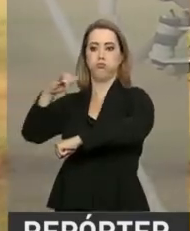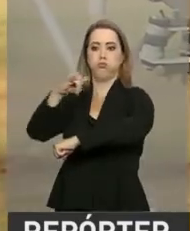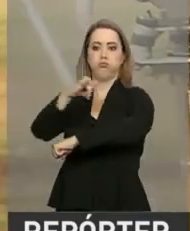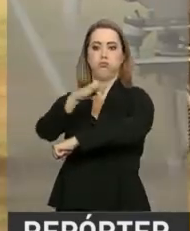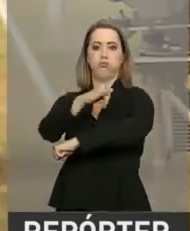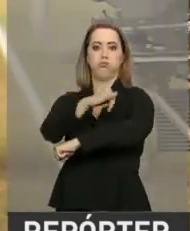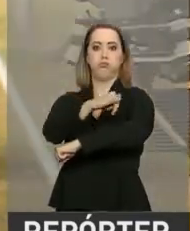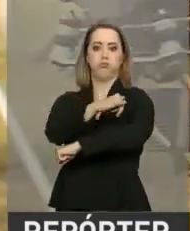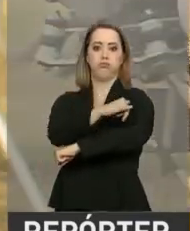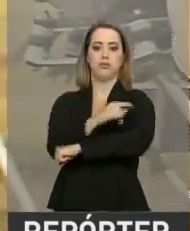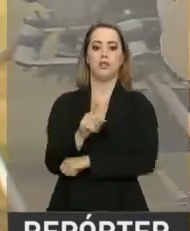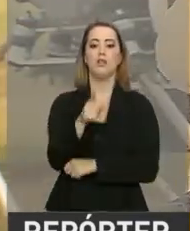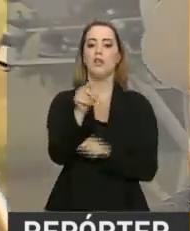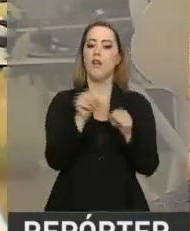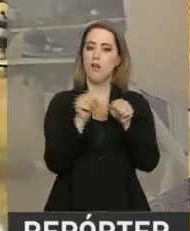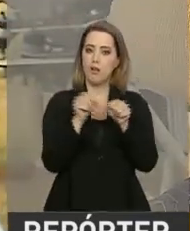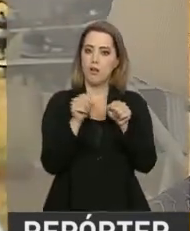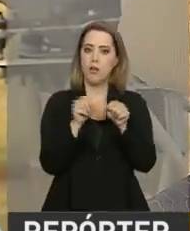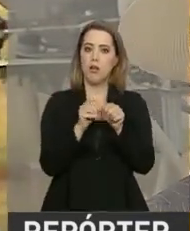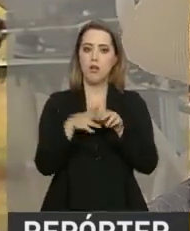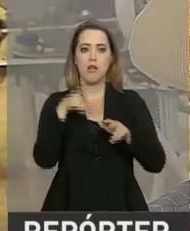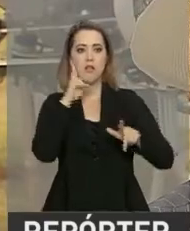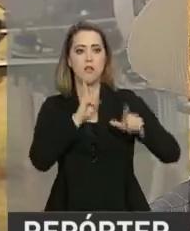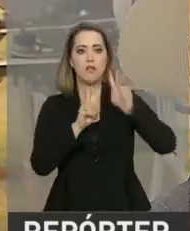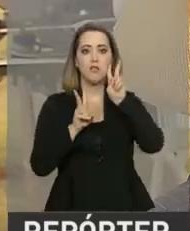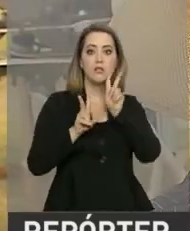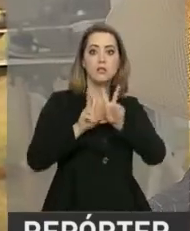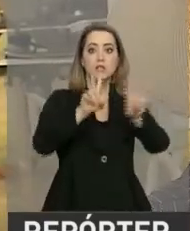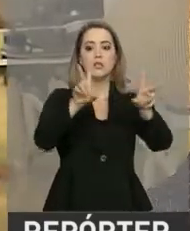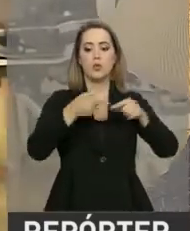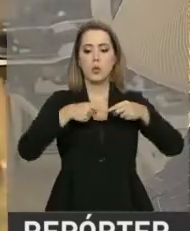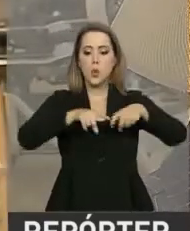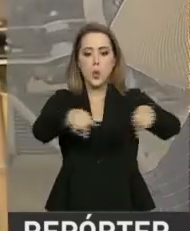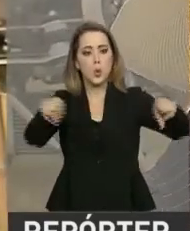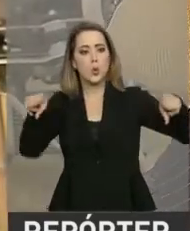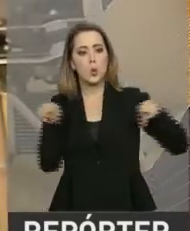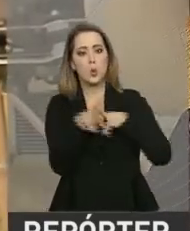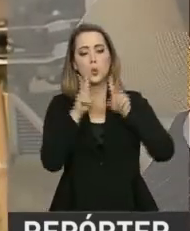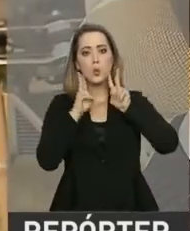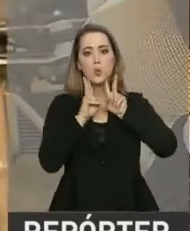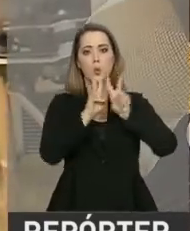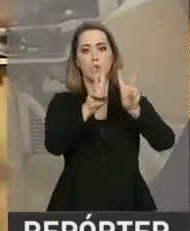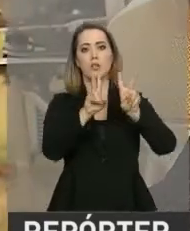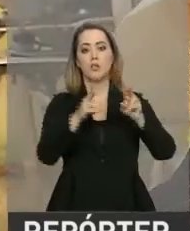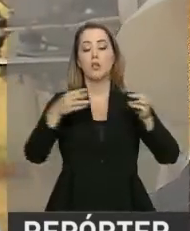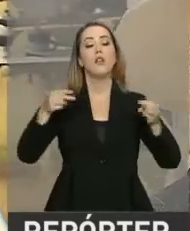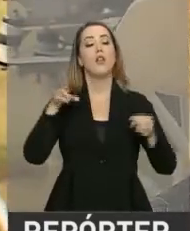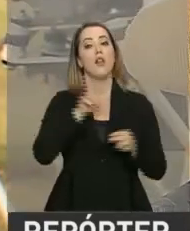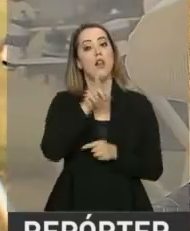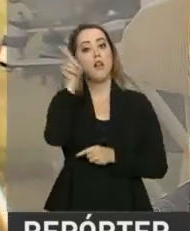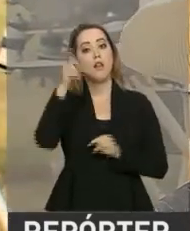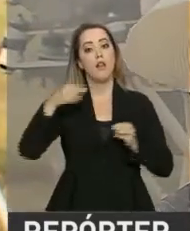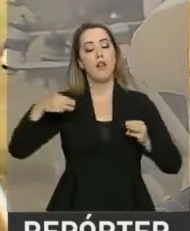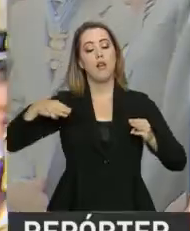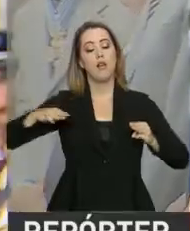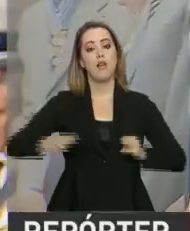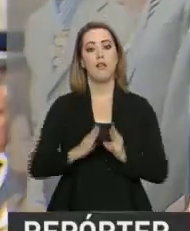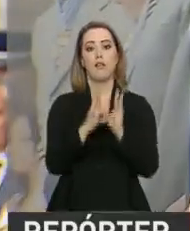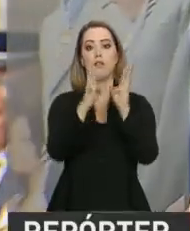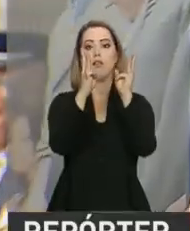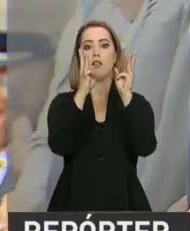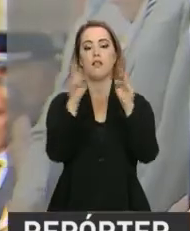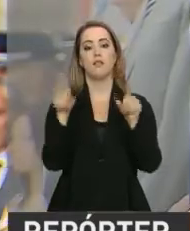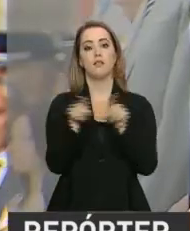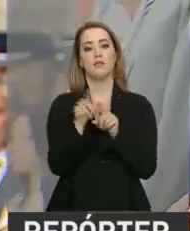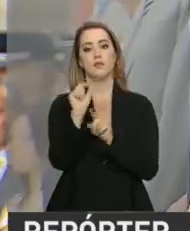e ele o fez publicamente cheio de testemunhos e isso aconteceu em paris no campo de bagatelle em 1906 uma